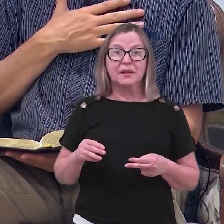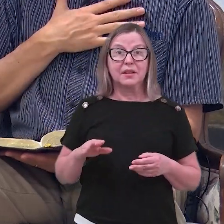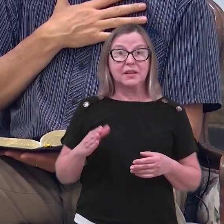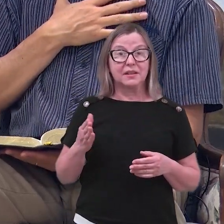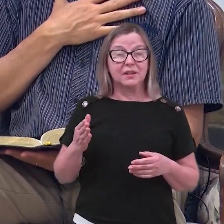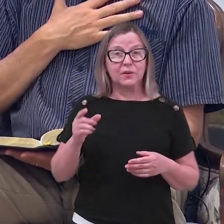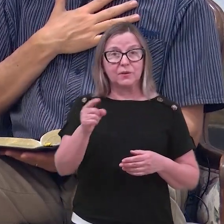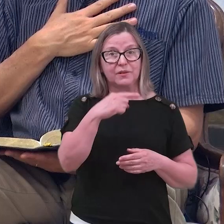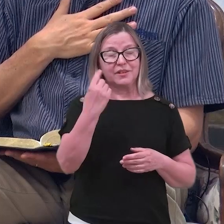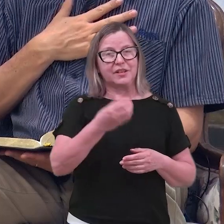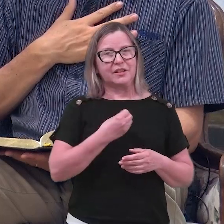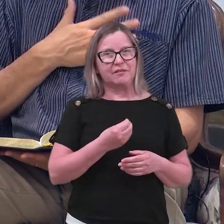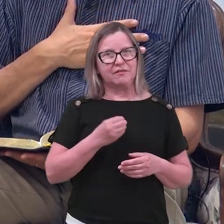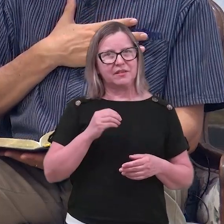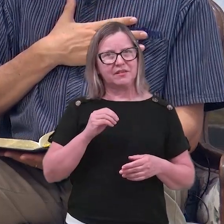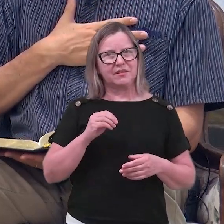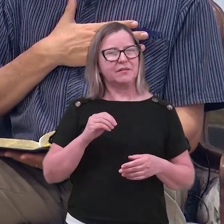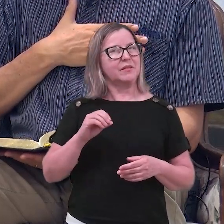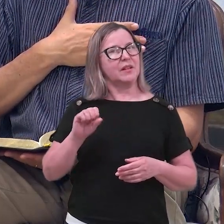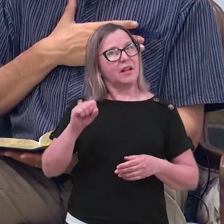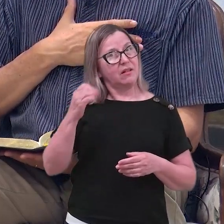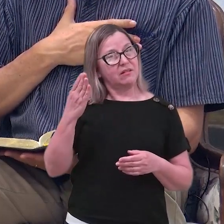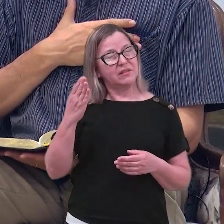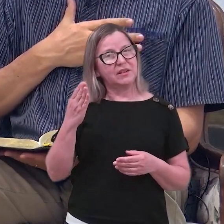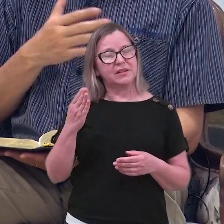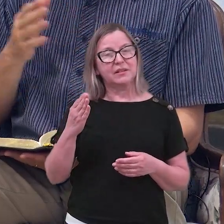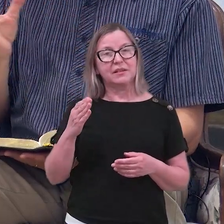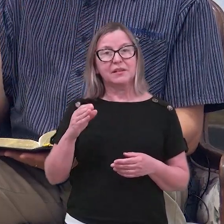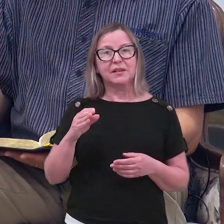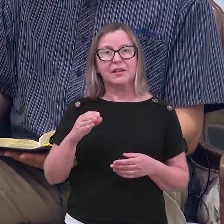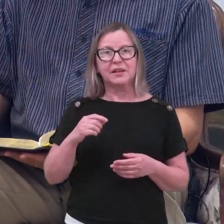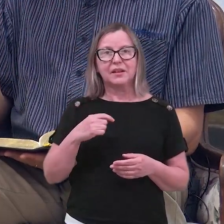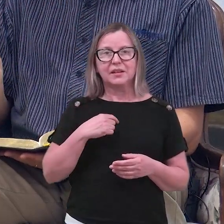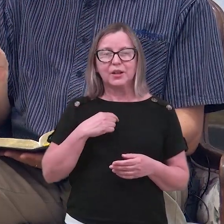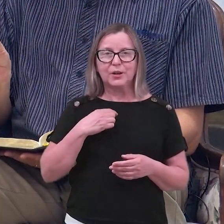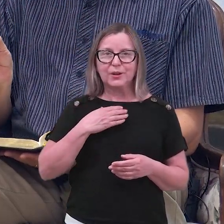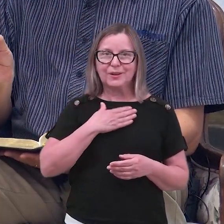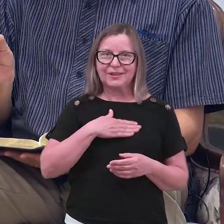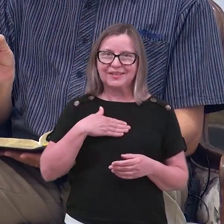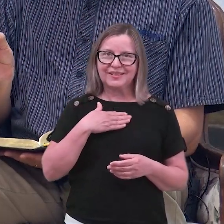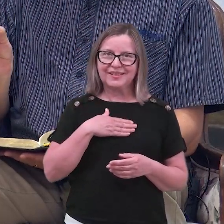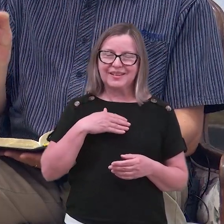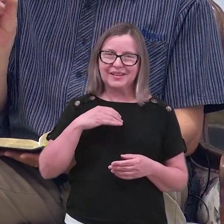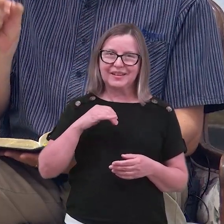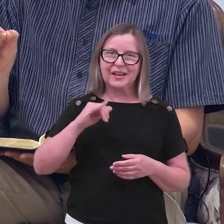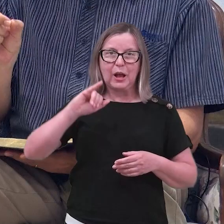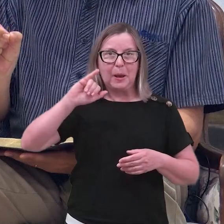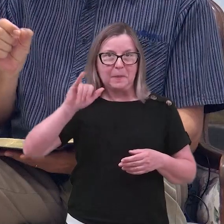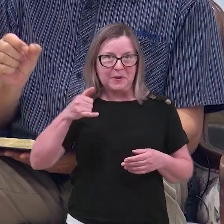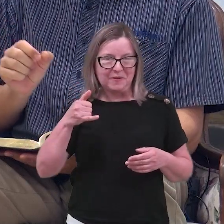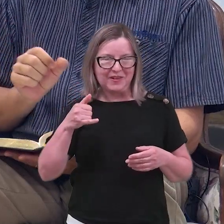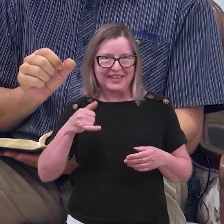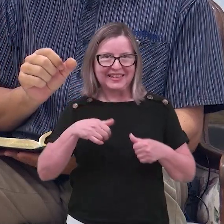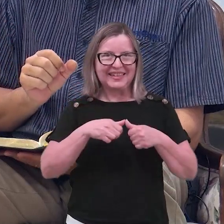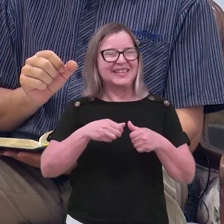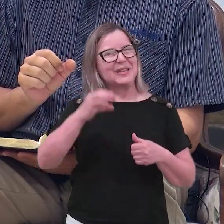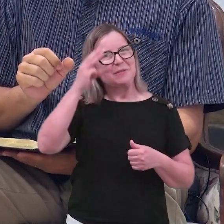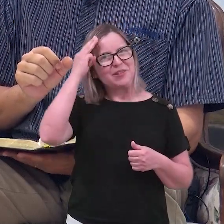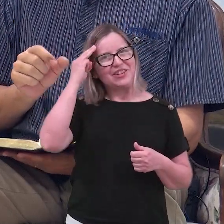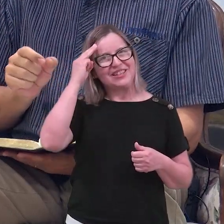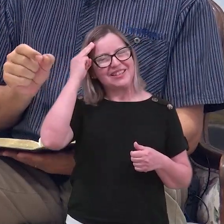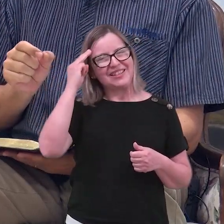em nossas vidas muitas vezes. Então eu gostaria de aproveitar esse ponto de reflexão